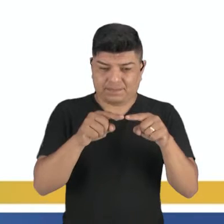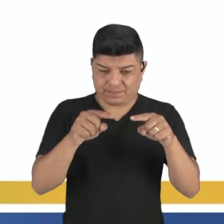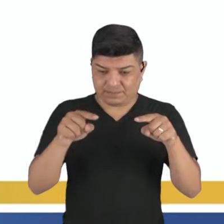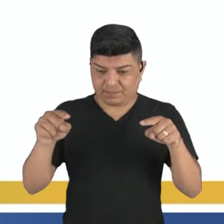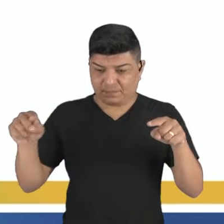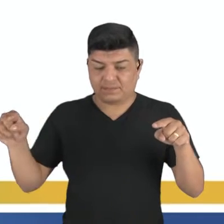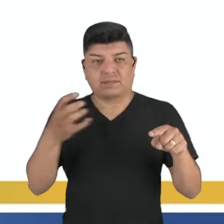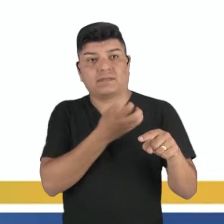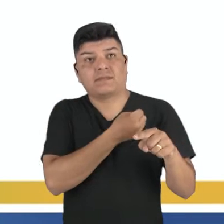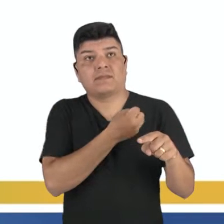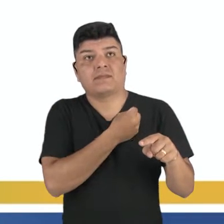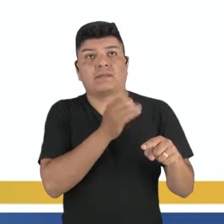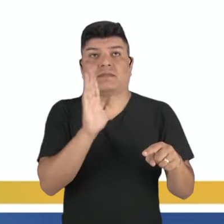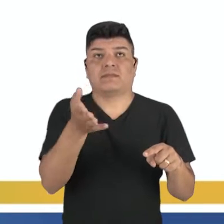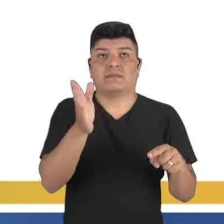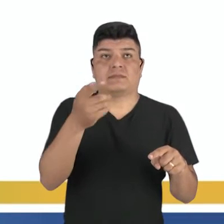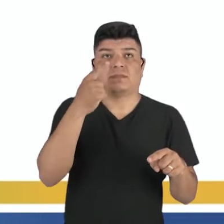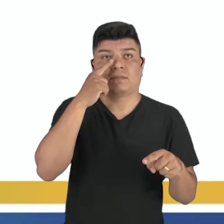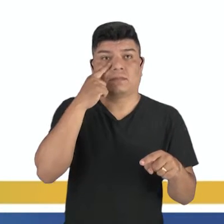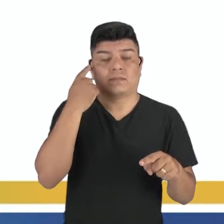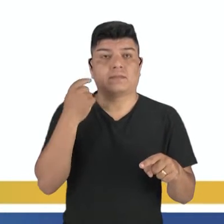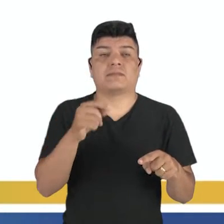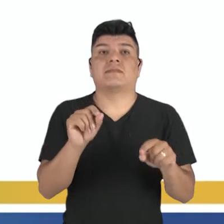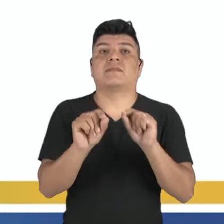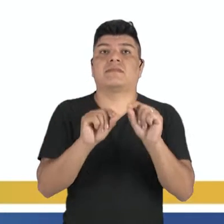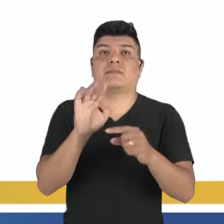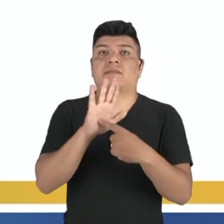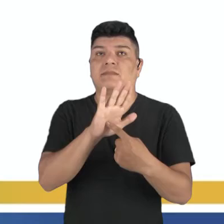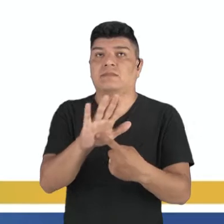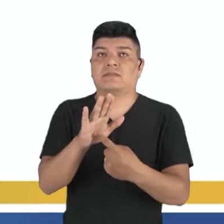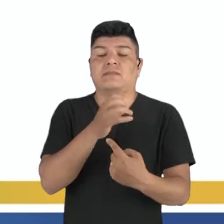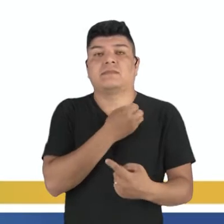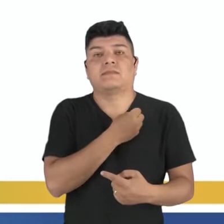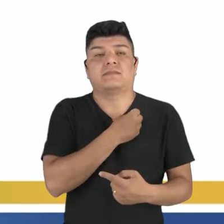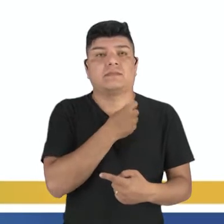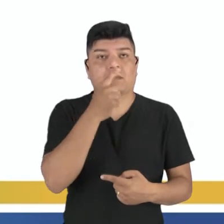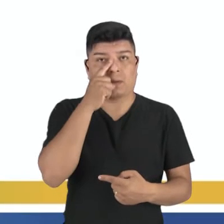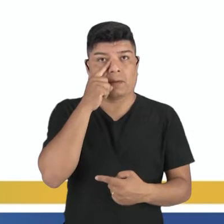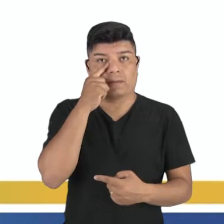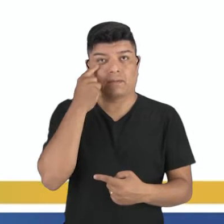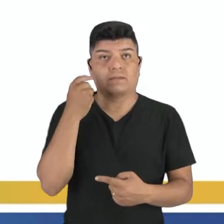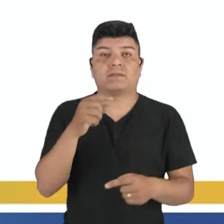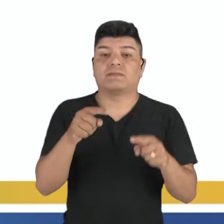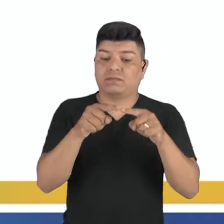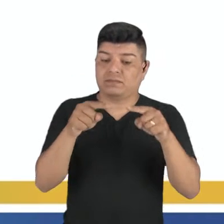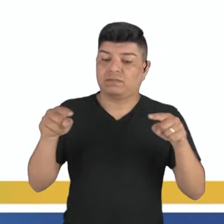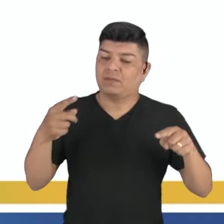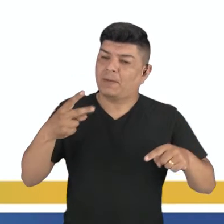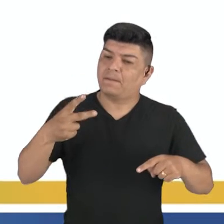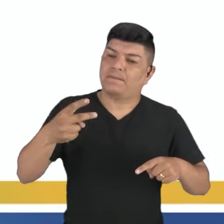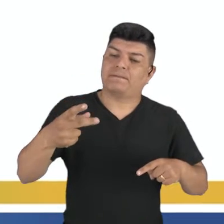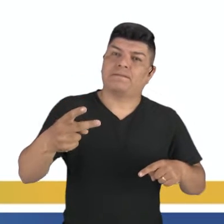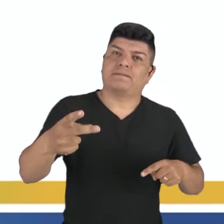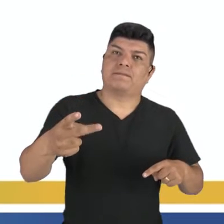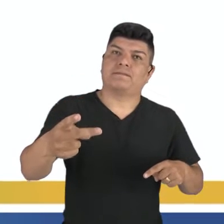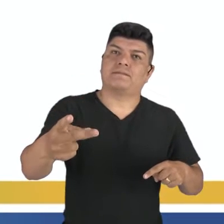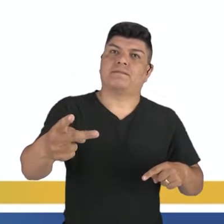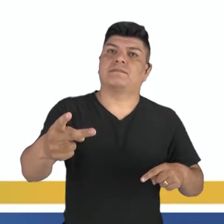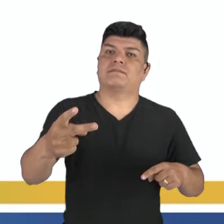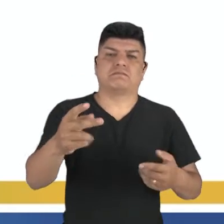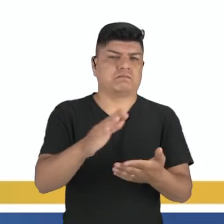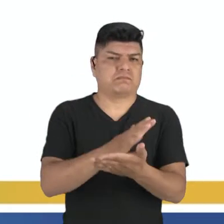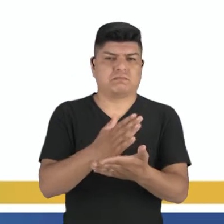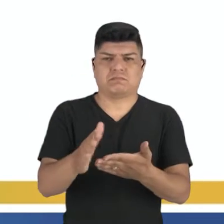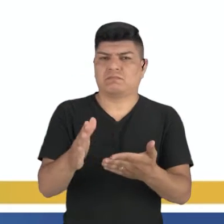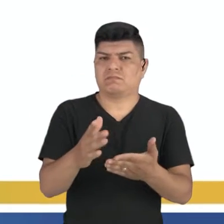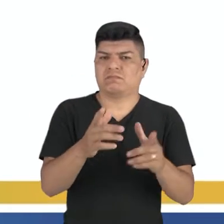numérica, ela já vai ser a forma gráfica, de representar os números reais. Essa linha, ela é infinita, segue em